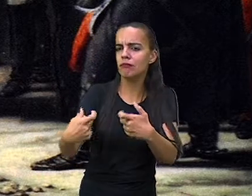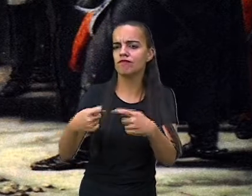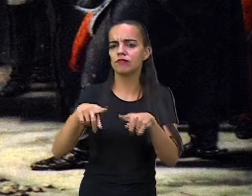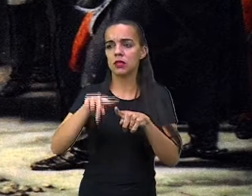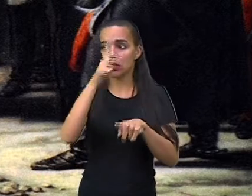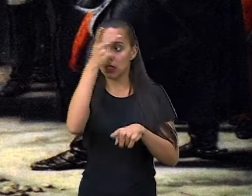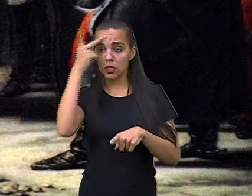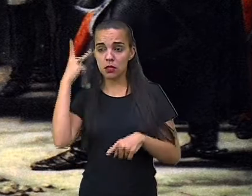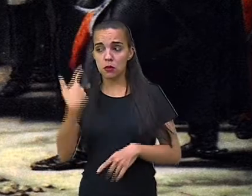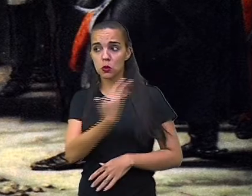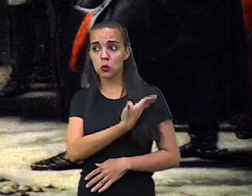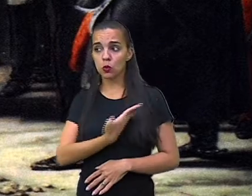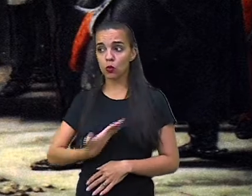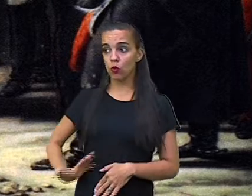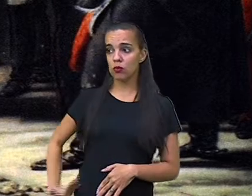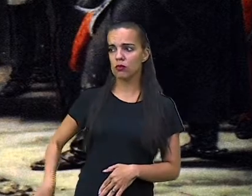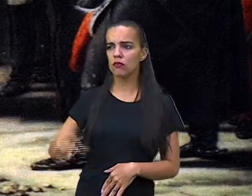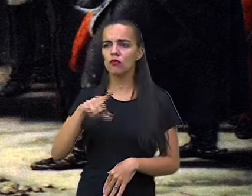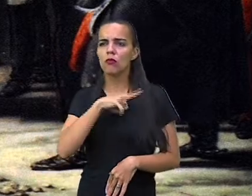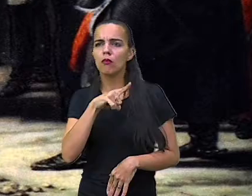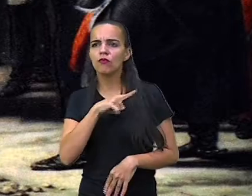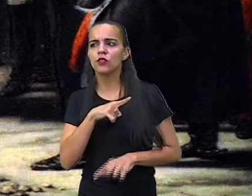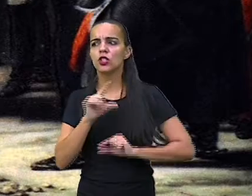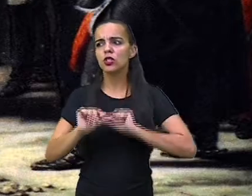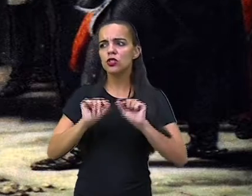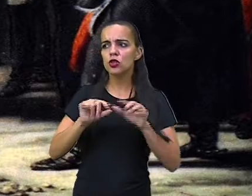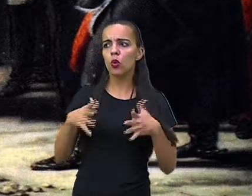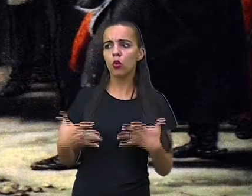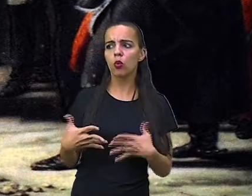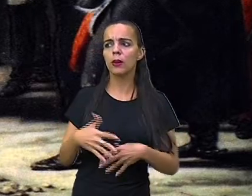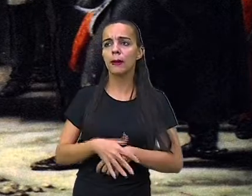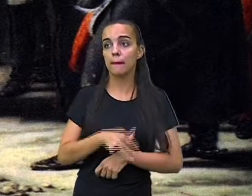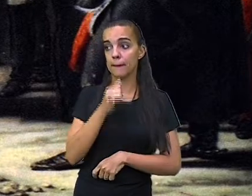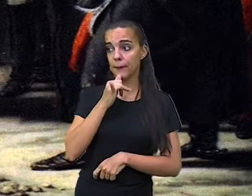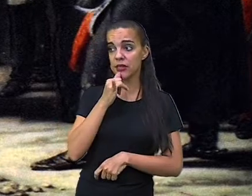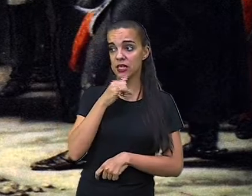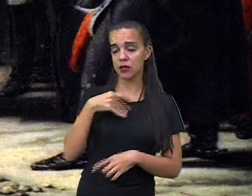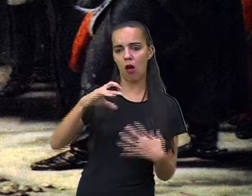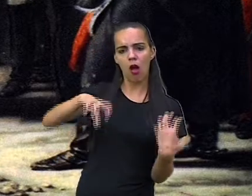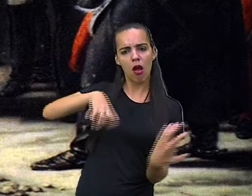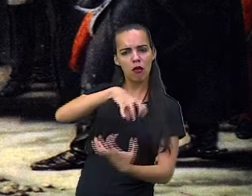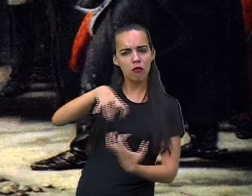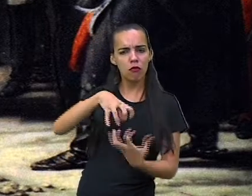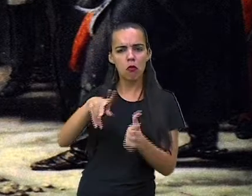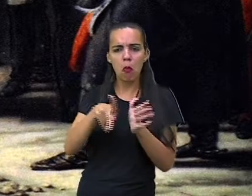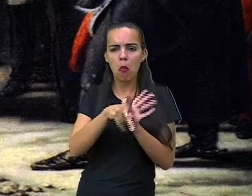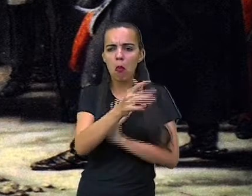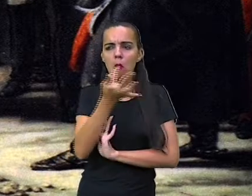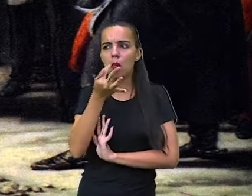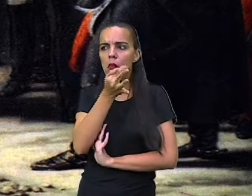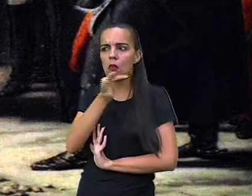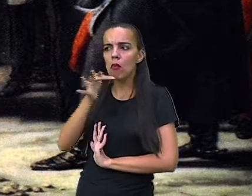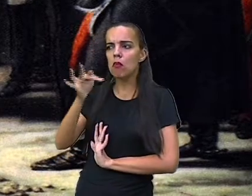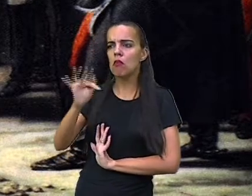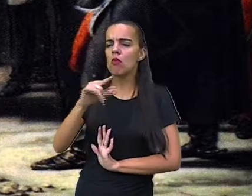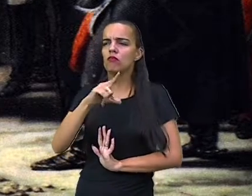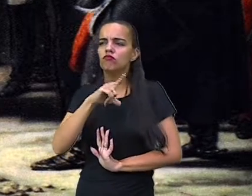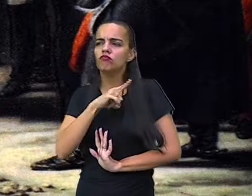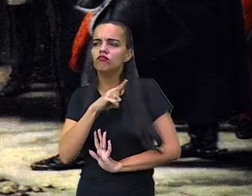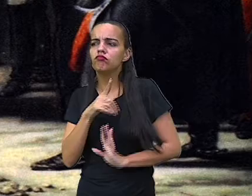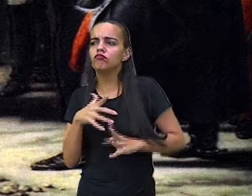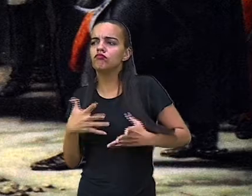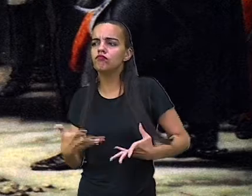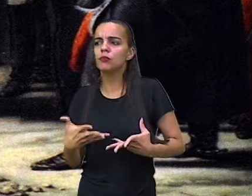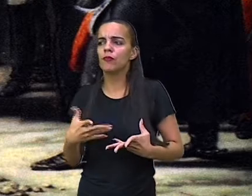governantes acreditavam que os resquícios da Revolução Francesa precisavam ser combatidos e